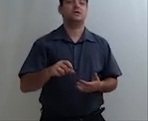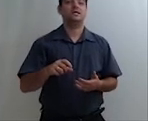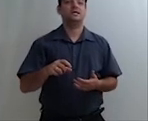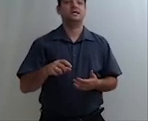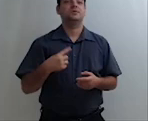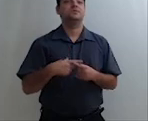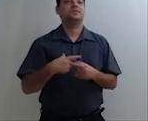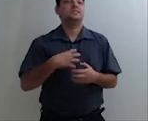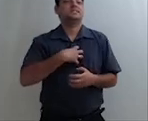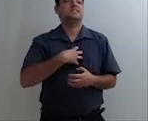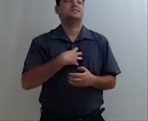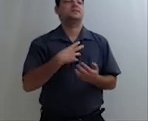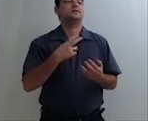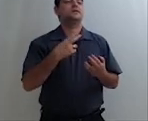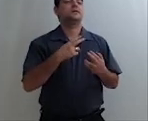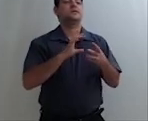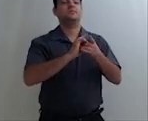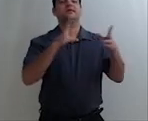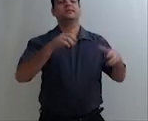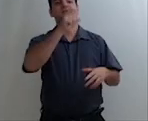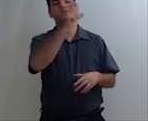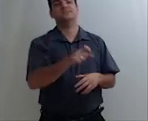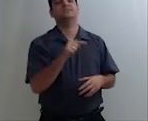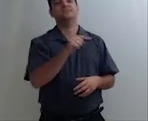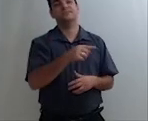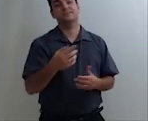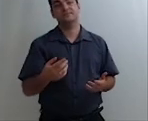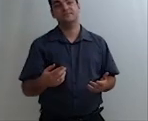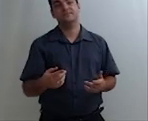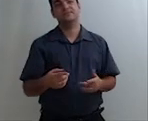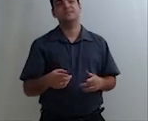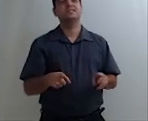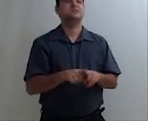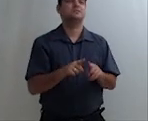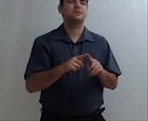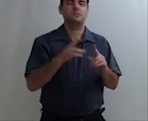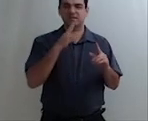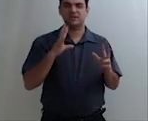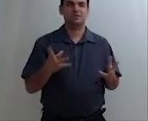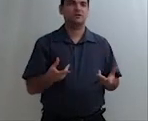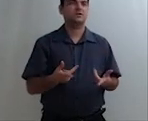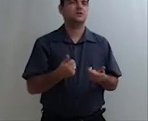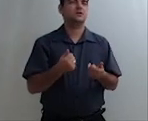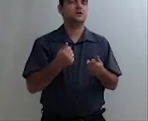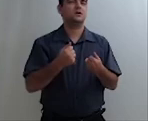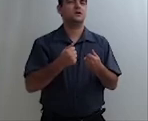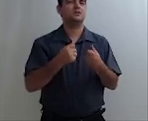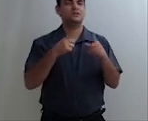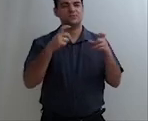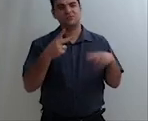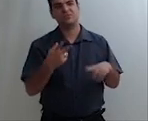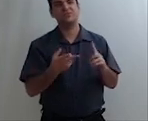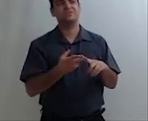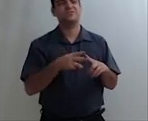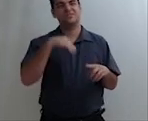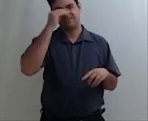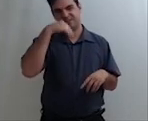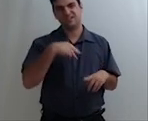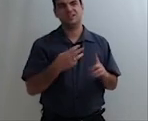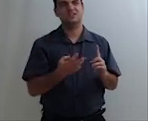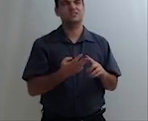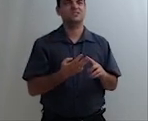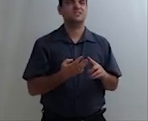do imputado e a qualidade né do do nosso material fotográfico é